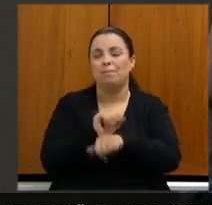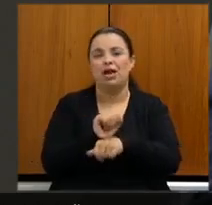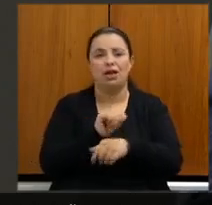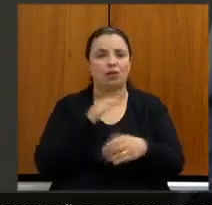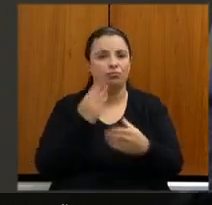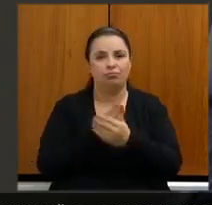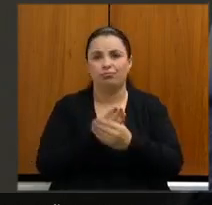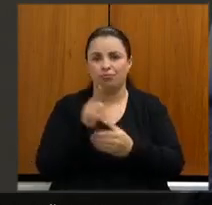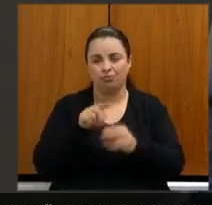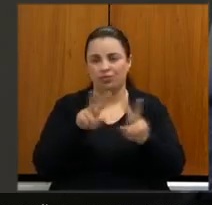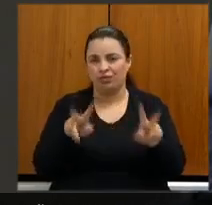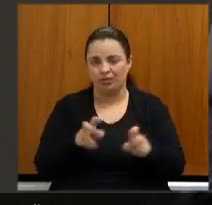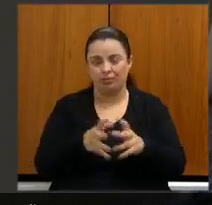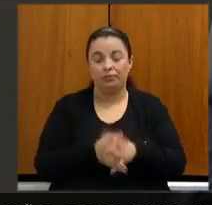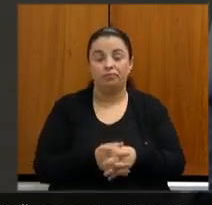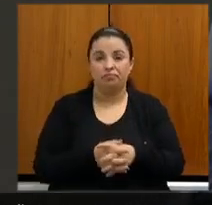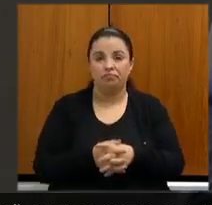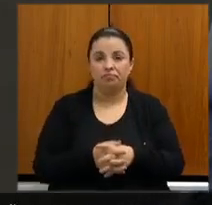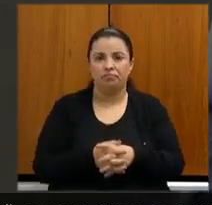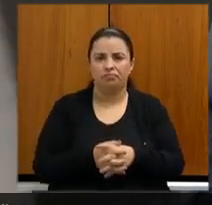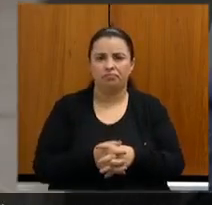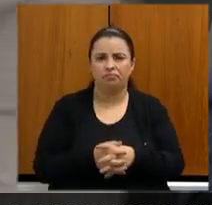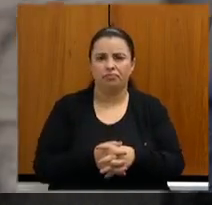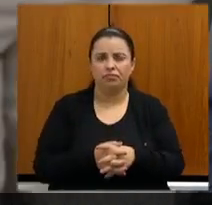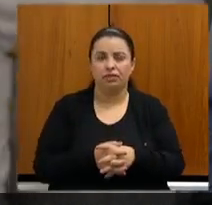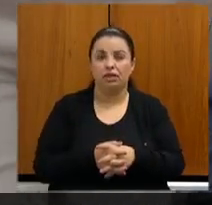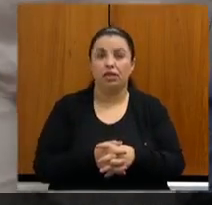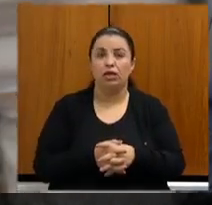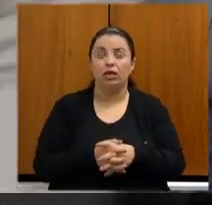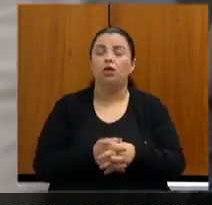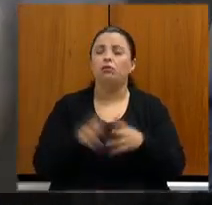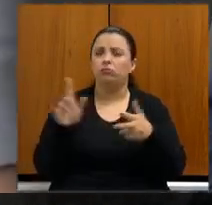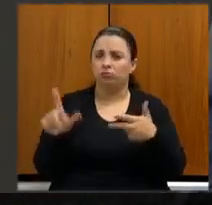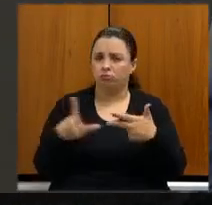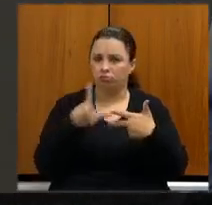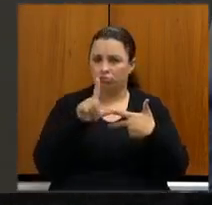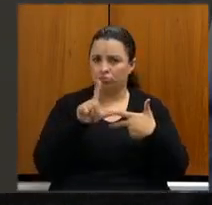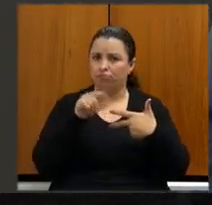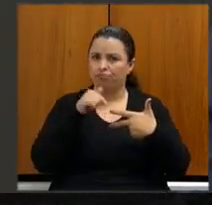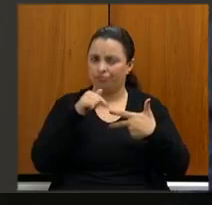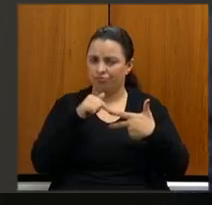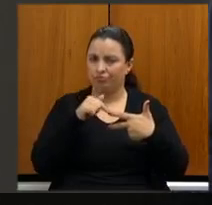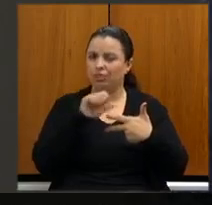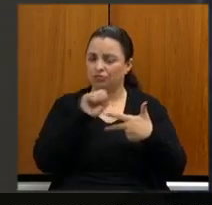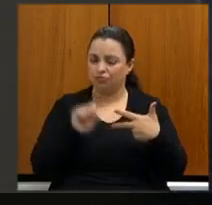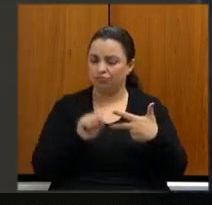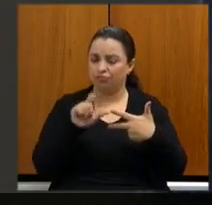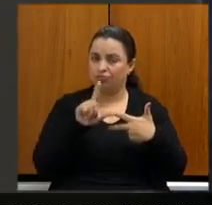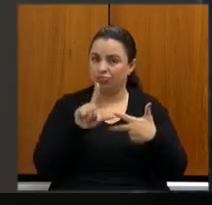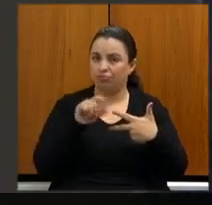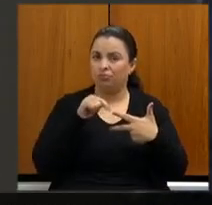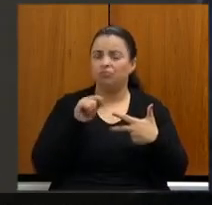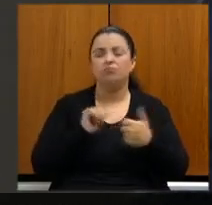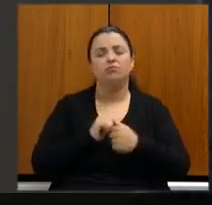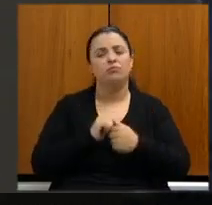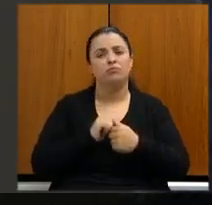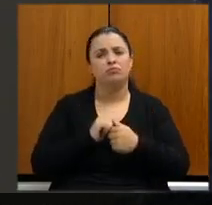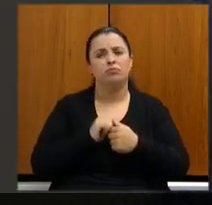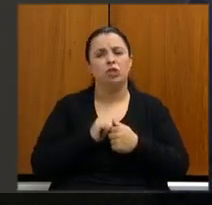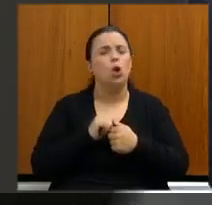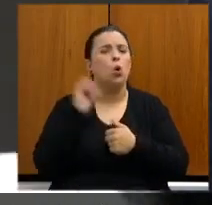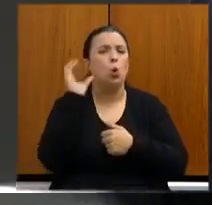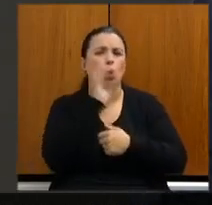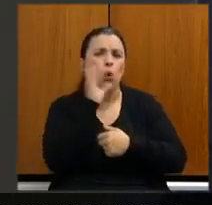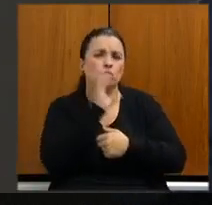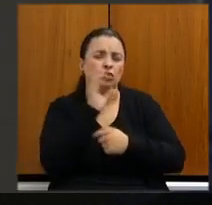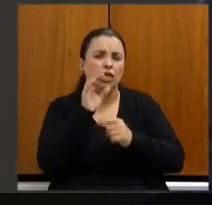pauta no poder o motivo a definição de urgência de um determinado